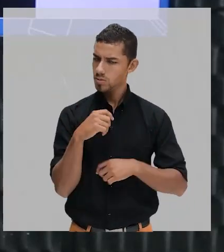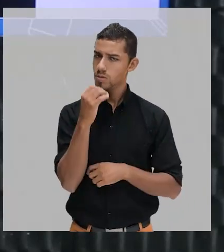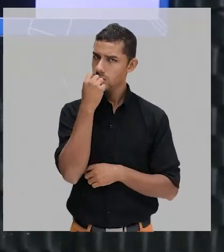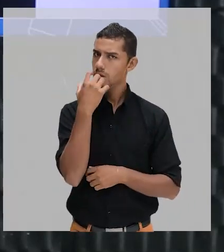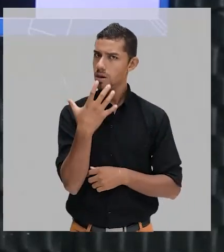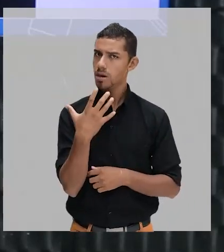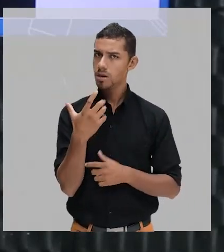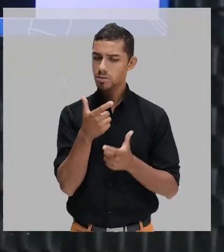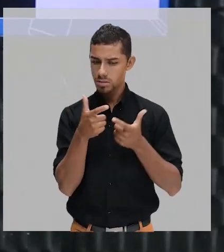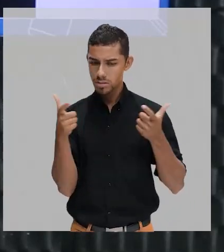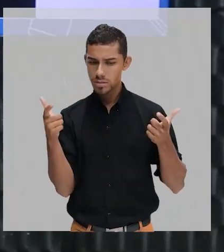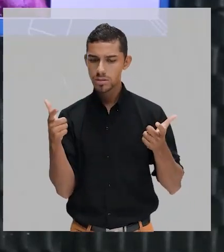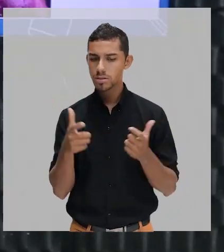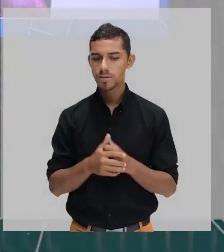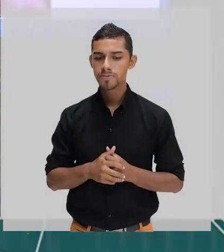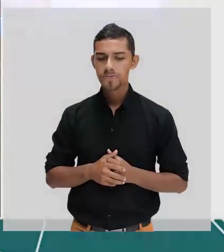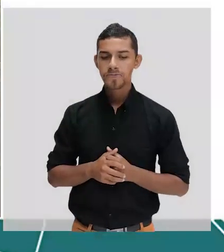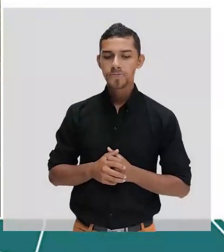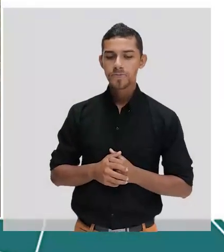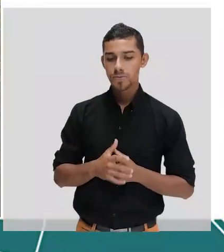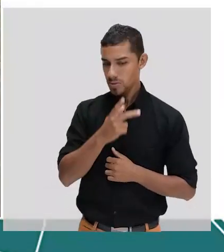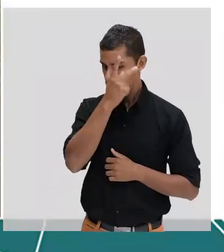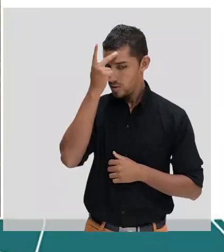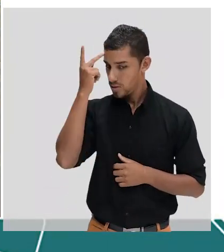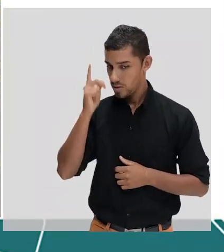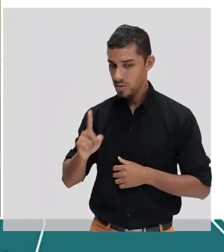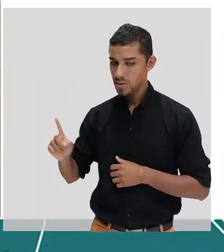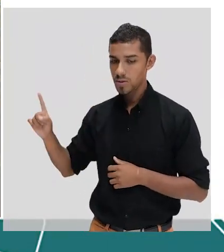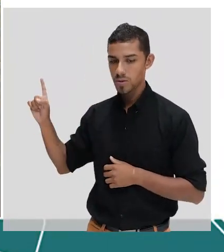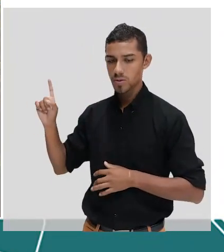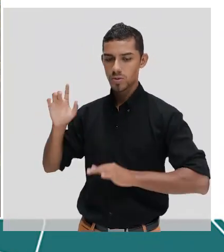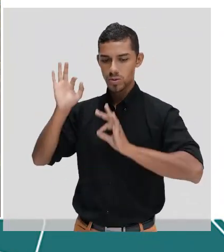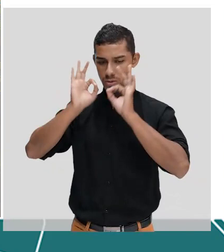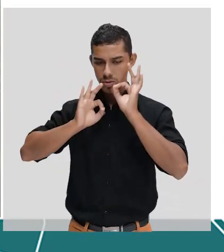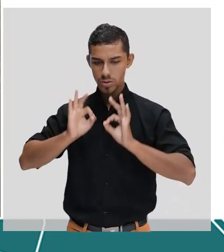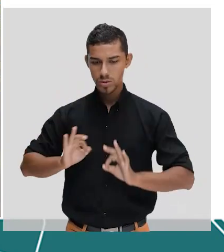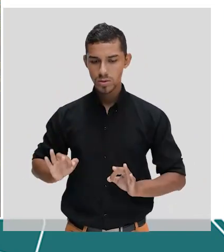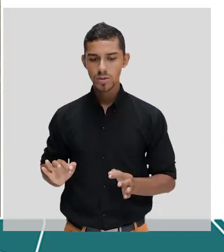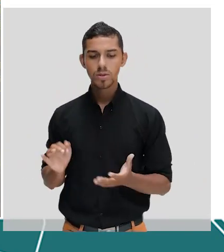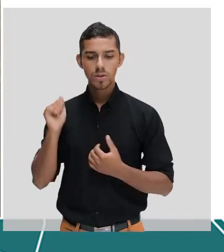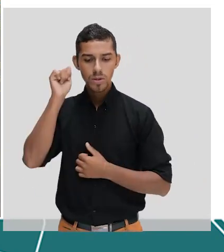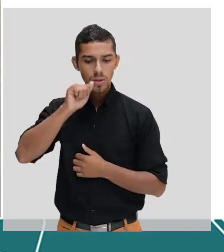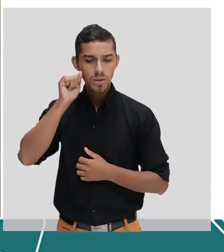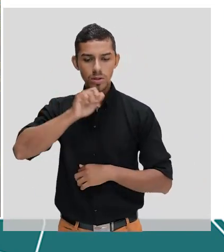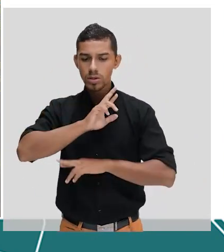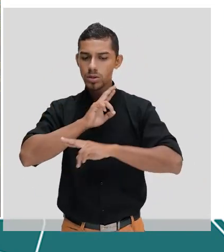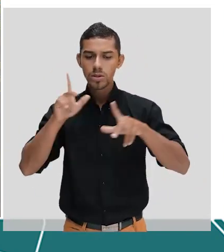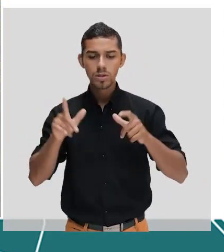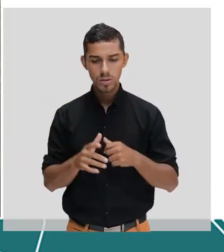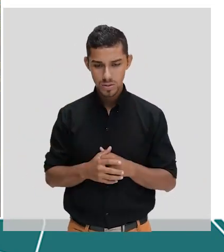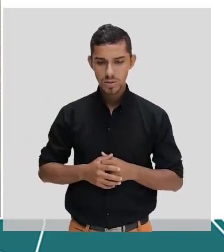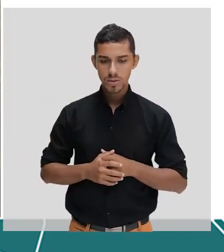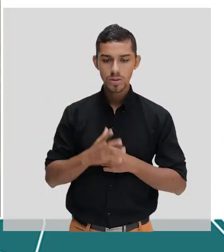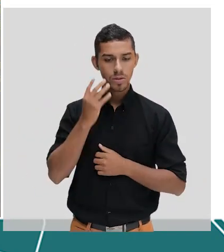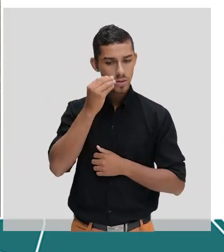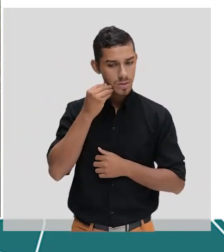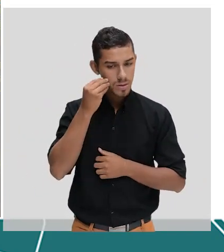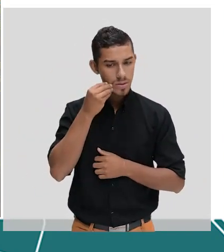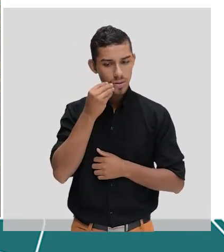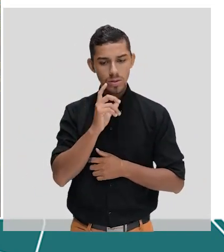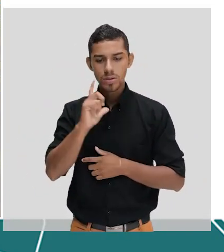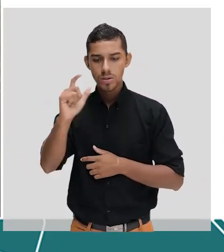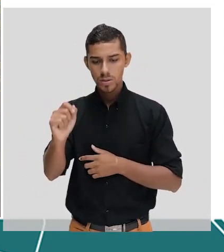grande quem trabalha com produção desse tipo. Então, na hora que você faz a caracterização, você cria personagens completamente diferentes. Né? Experimentem